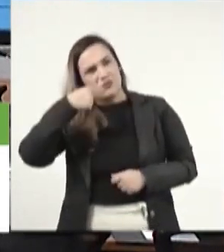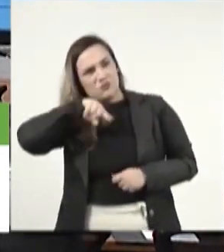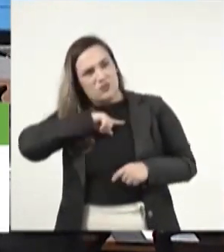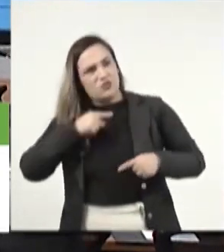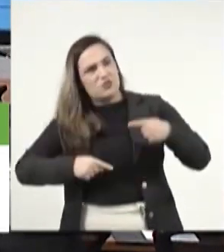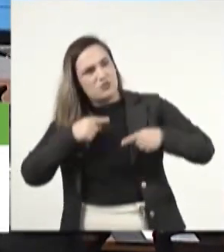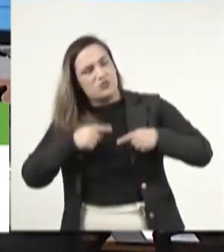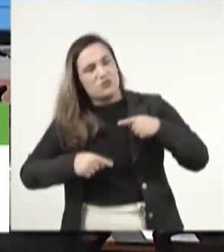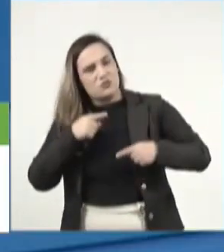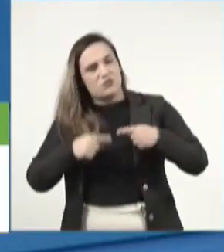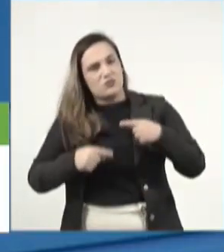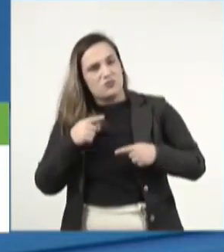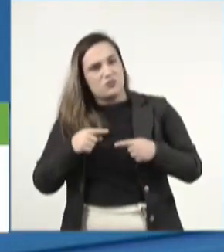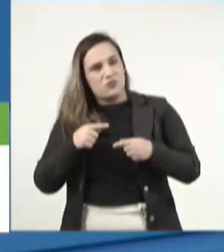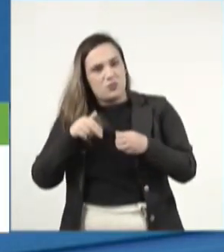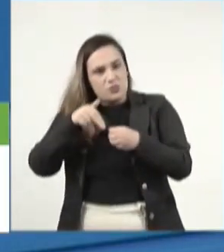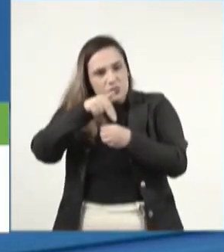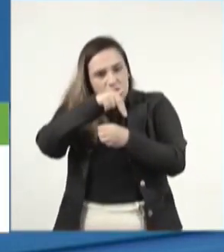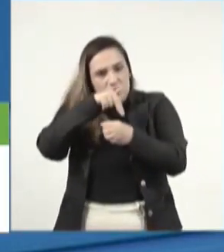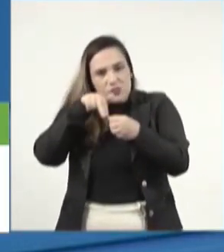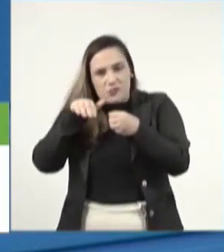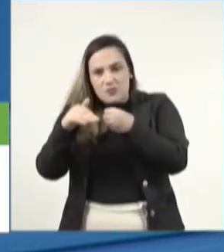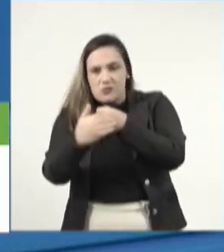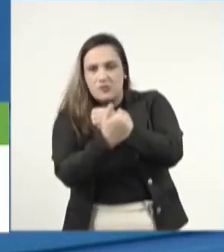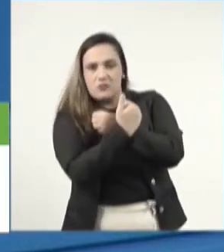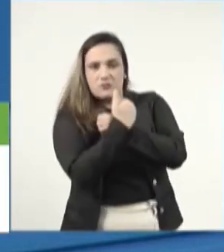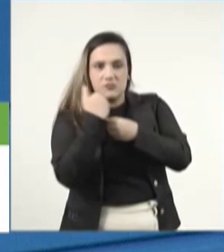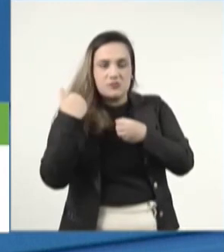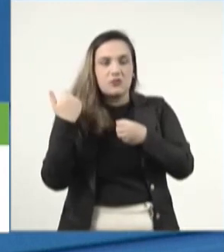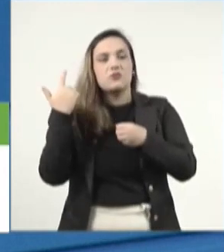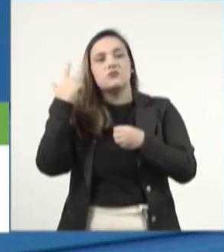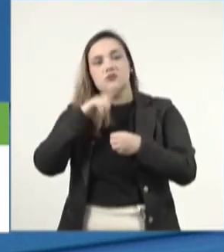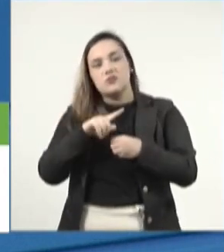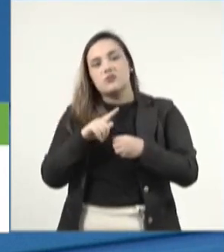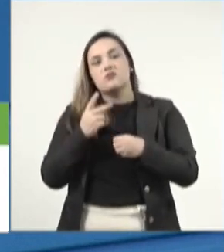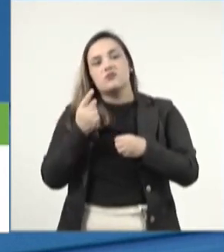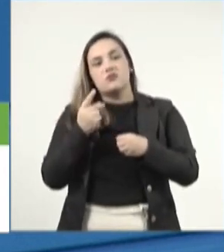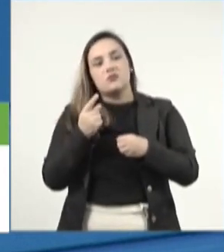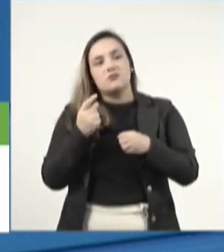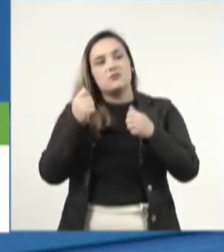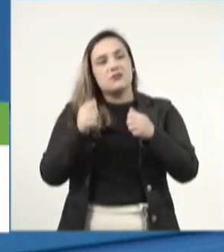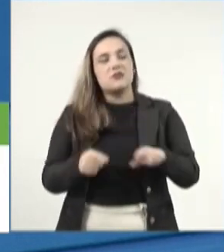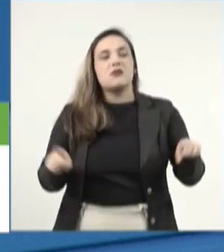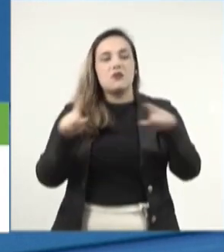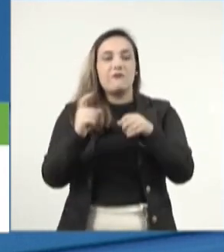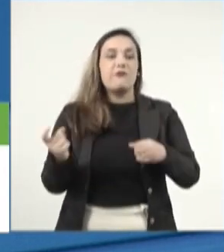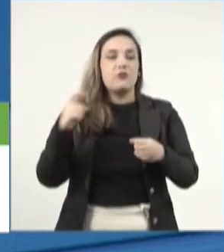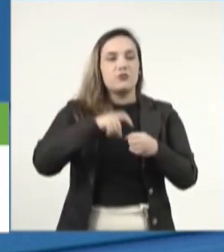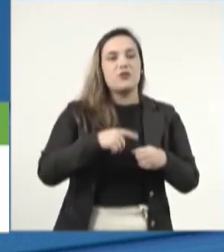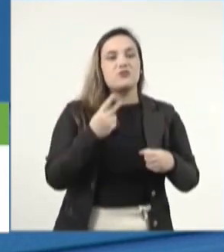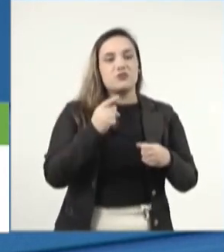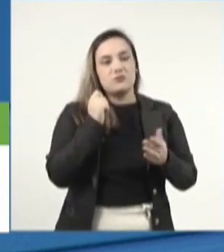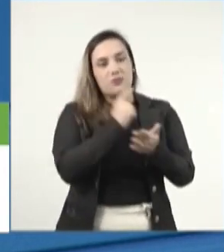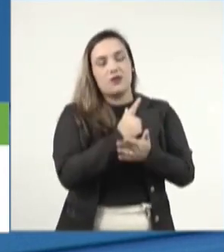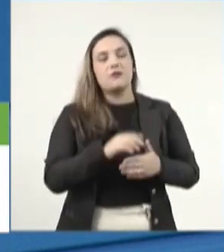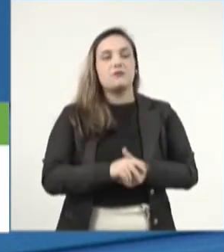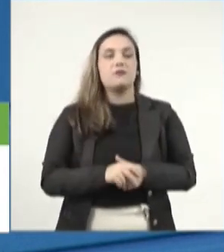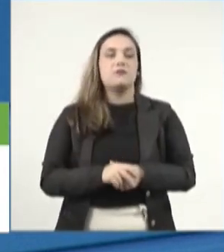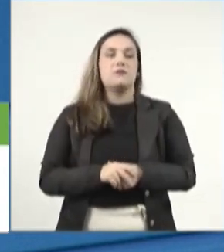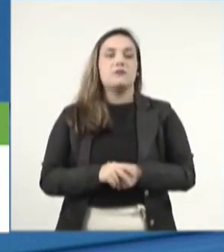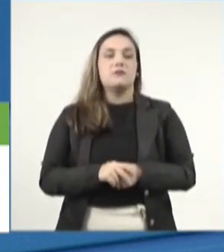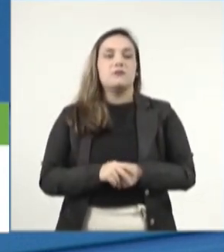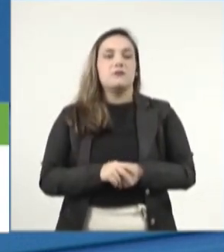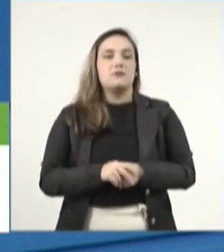discutimos o mini-anel de Amambai? Saiu esse recurso e não vai ter que pagar. Por quê? Porque